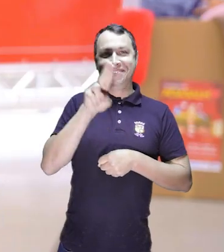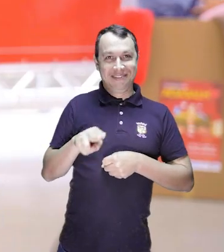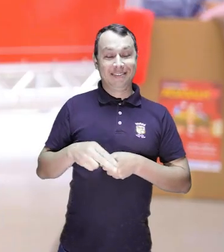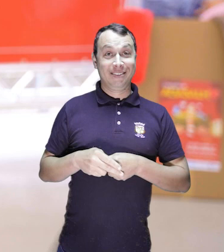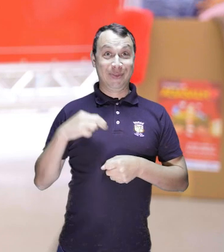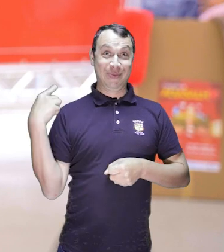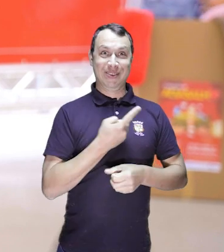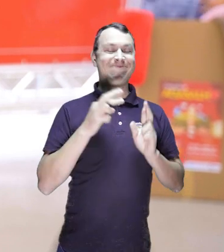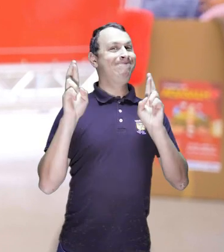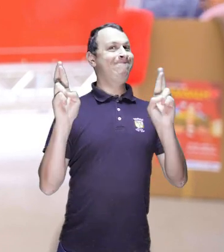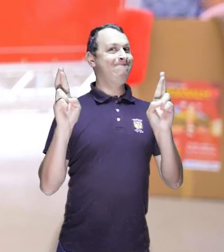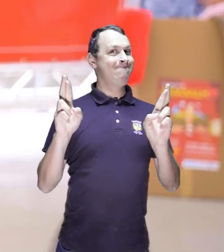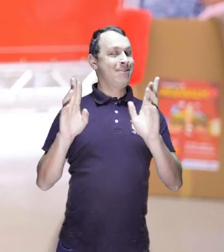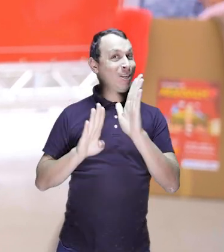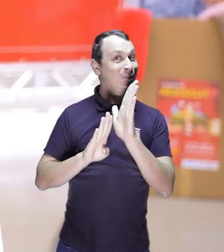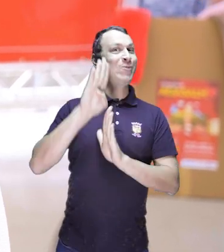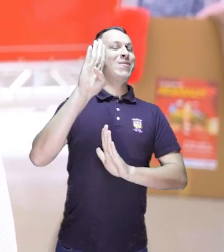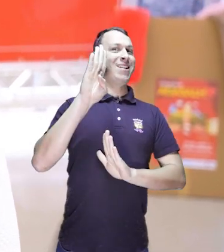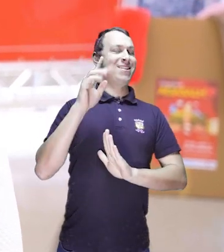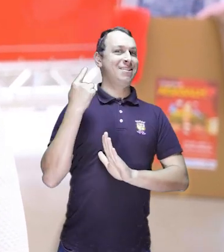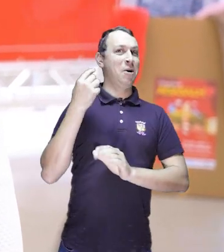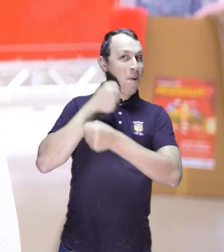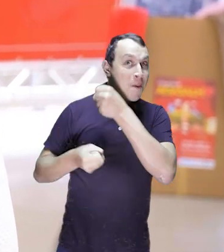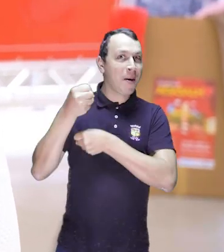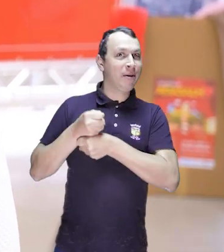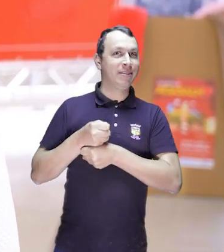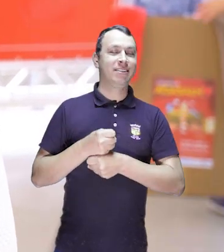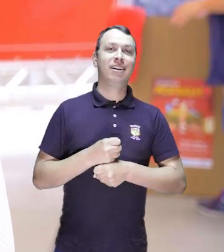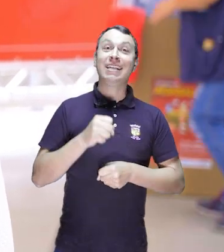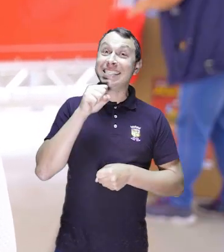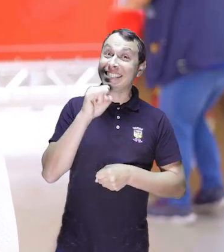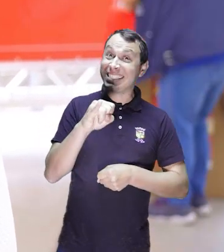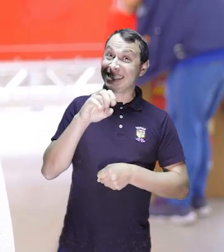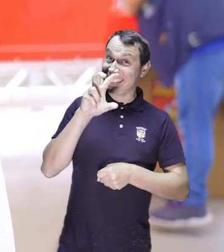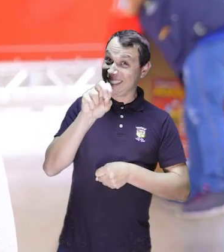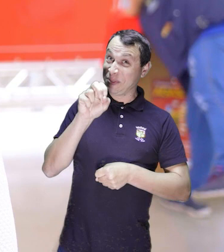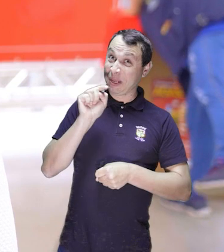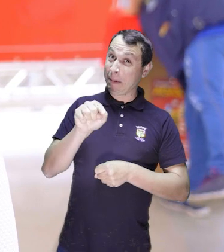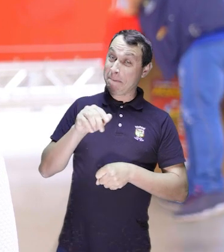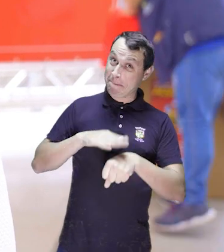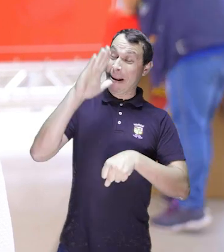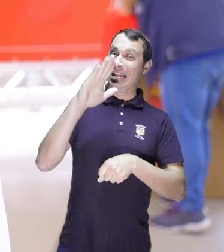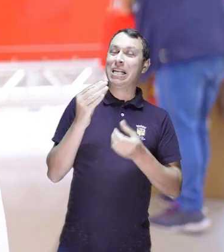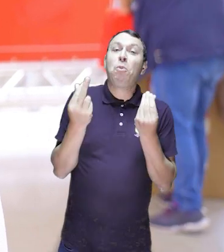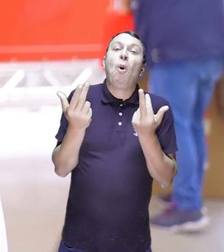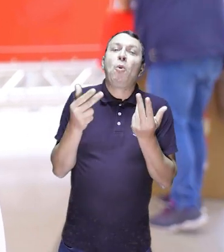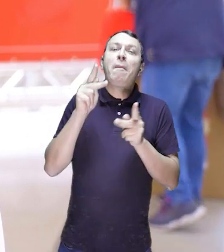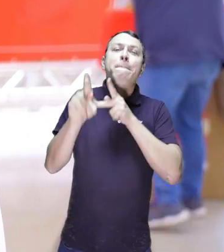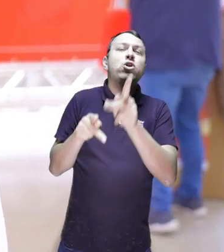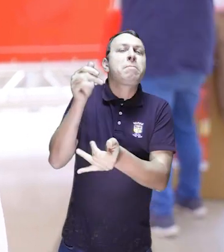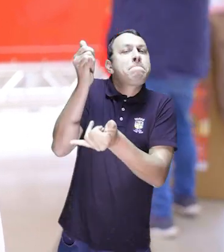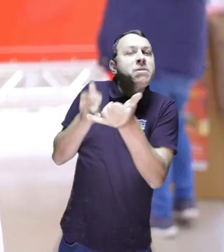Nós sempre temos uma expectativa de superar o número da campanha, porque se a gente tirar, né, mais de 50 mil peças, é como se a gente desse